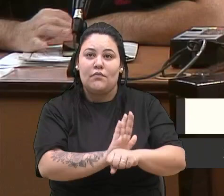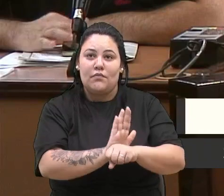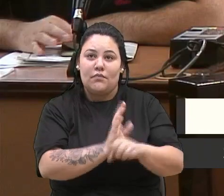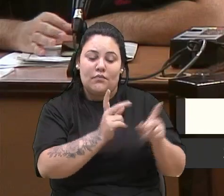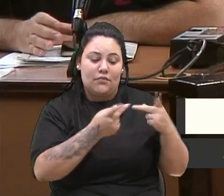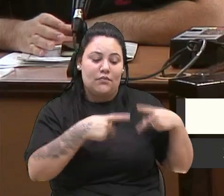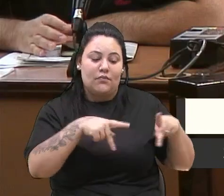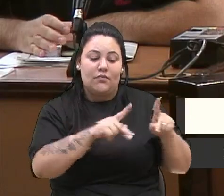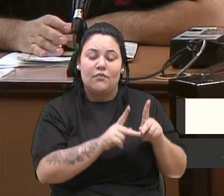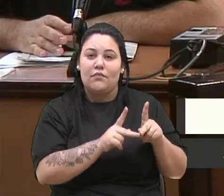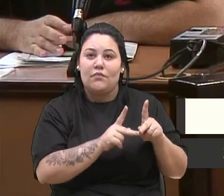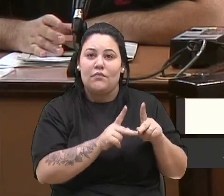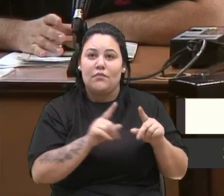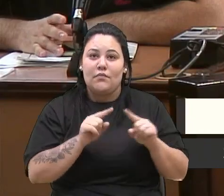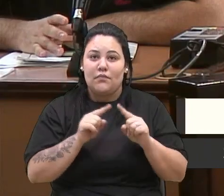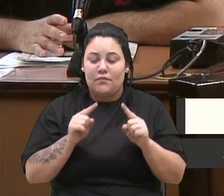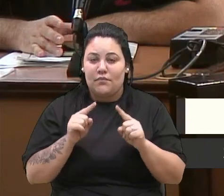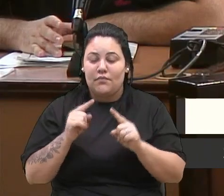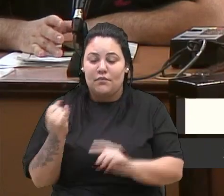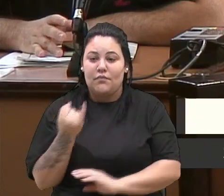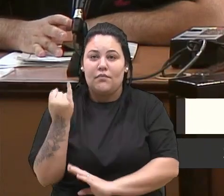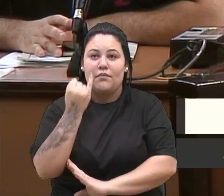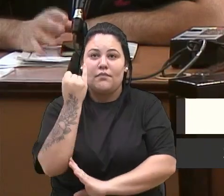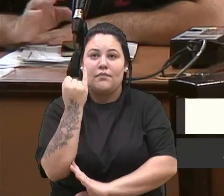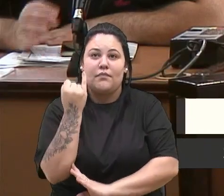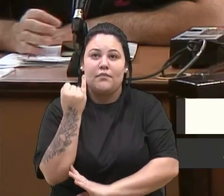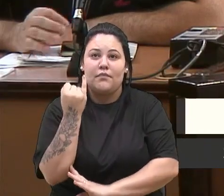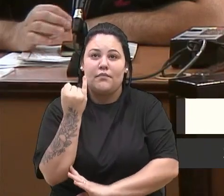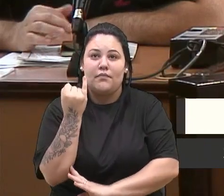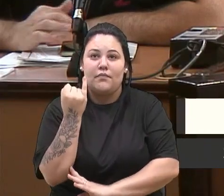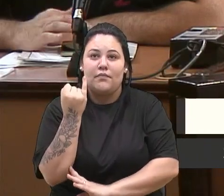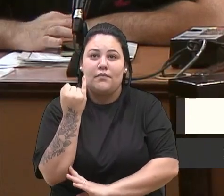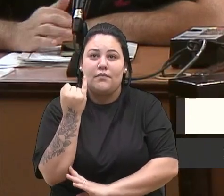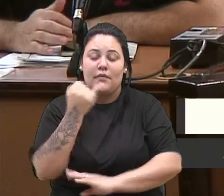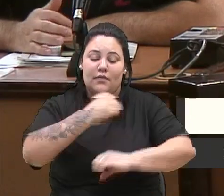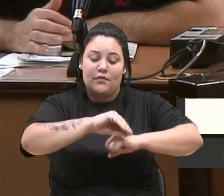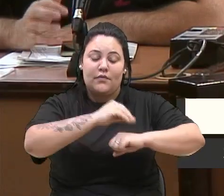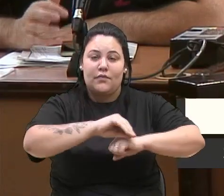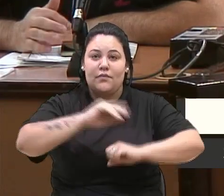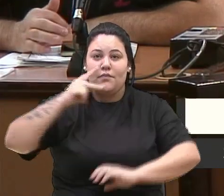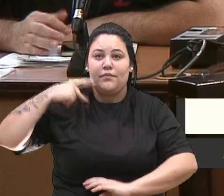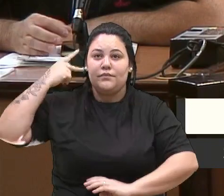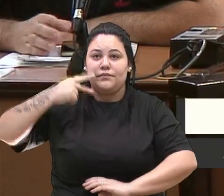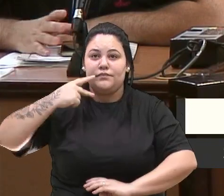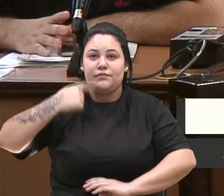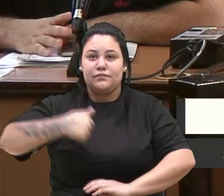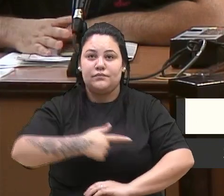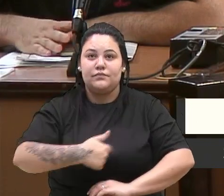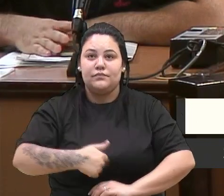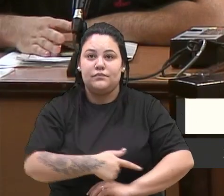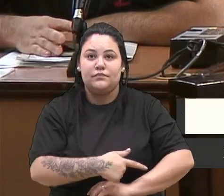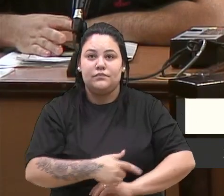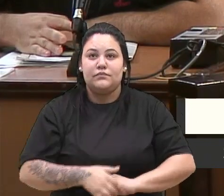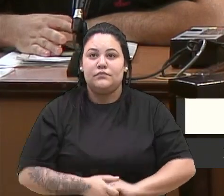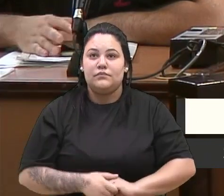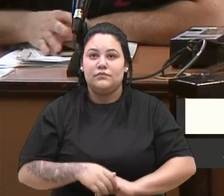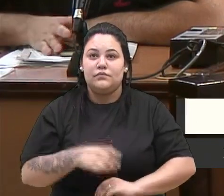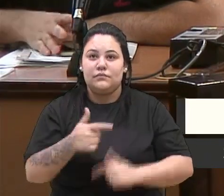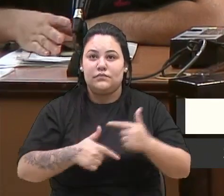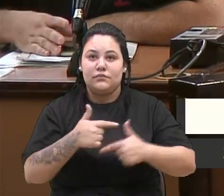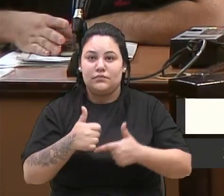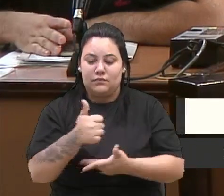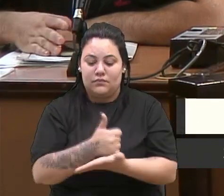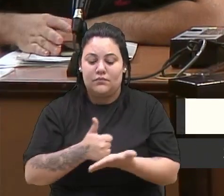mais importante que isso é essa proposição do vereador Zanquim, onde que ele atua na base, atua